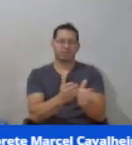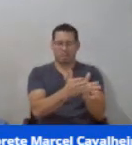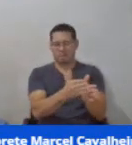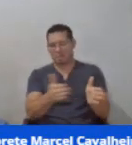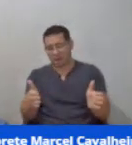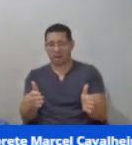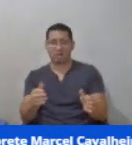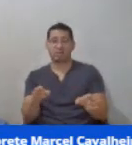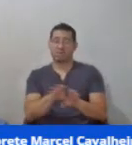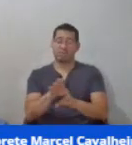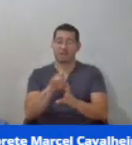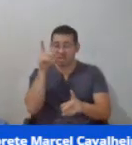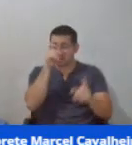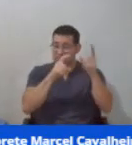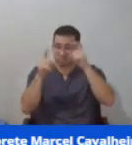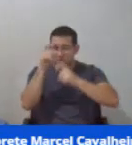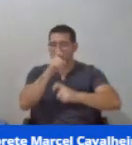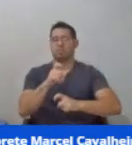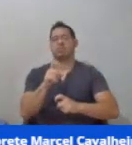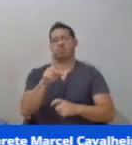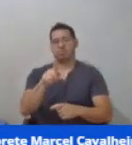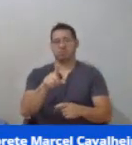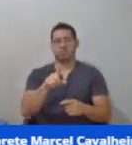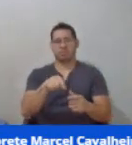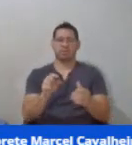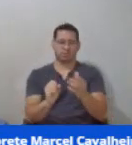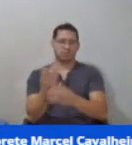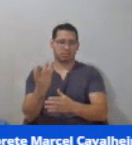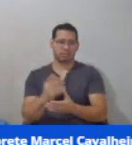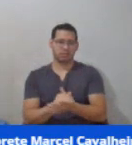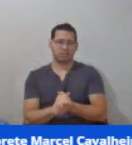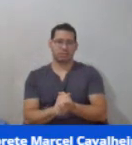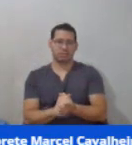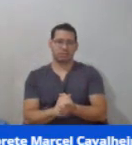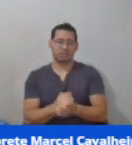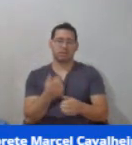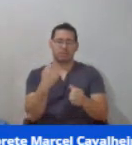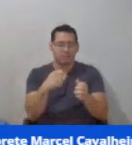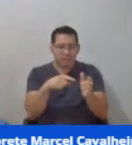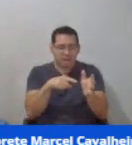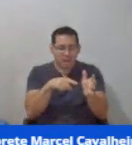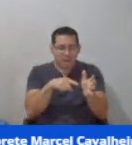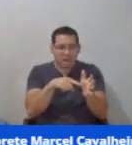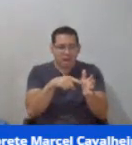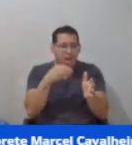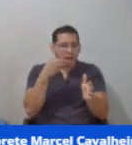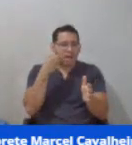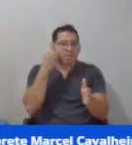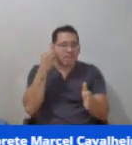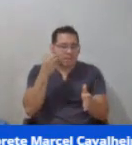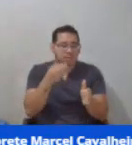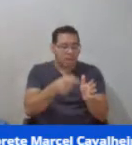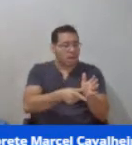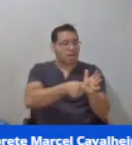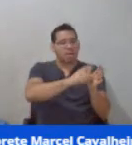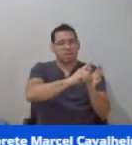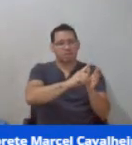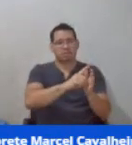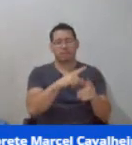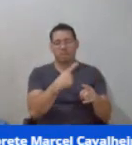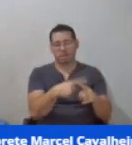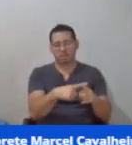processo, fator que exige pré-testagem para que sejam,